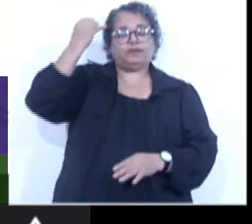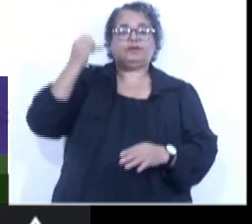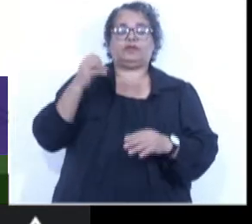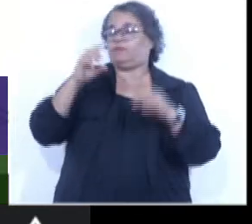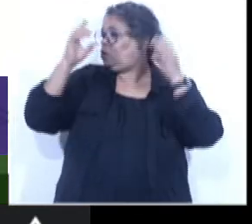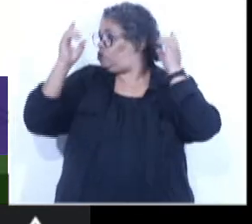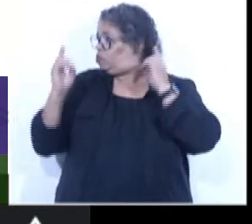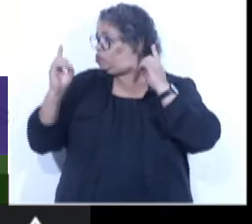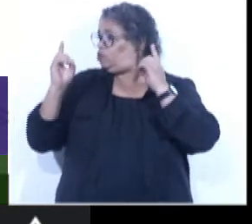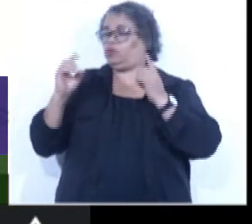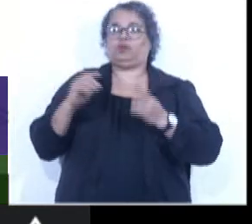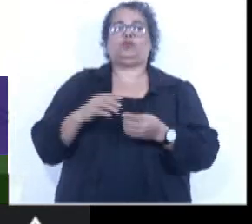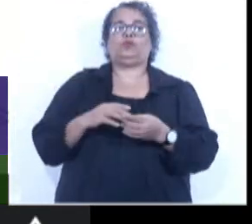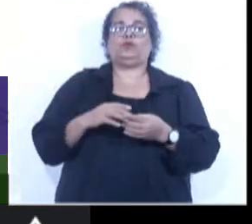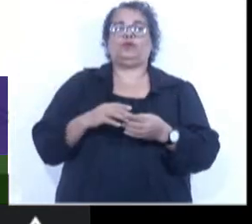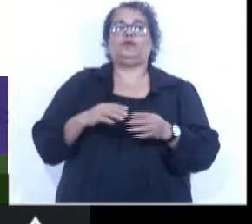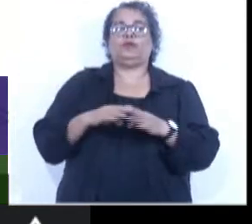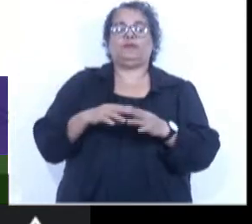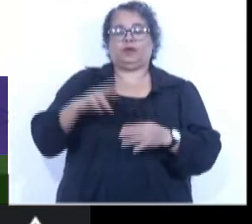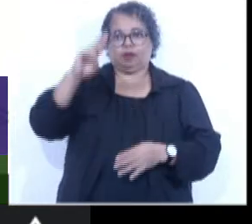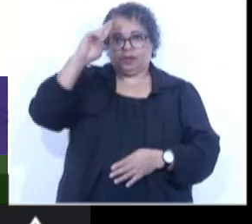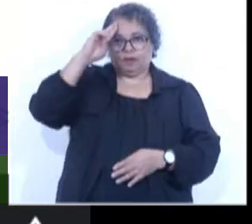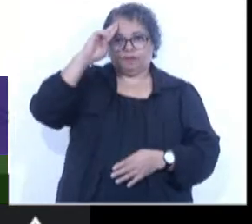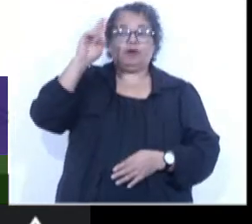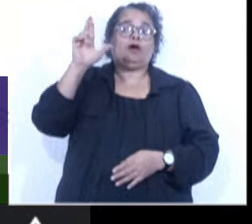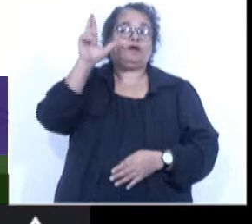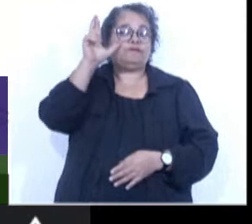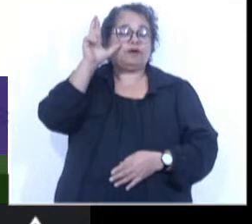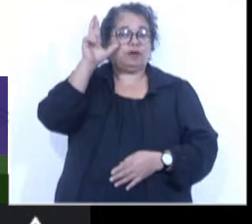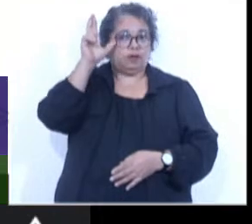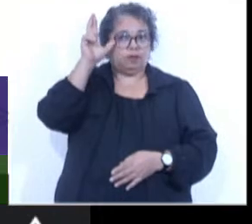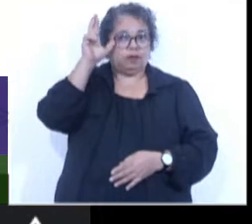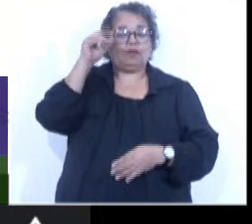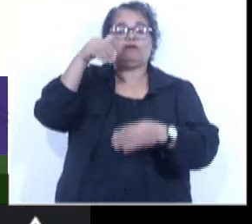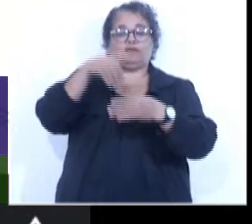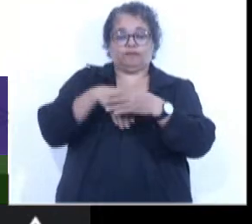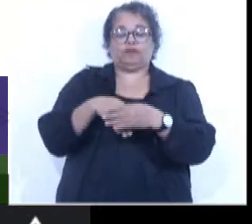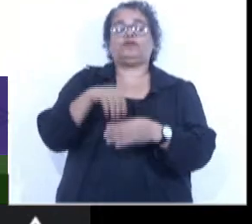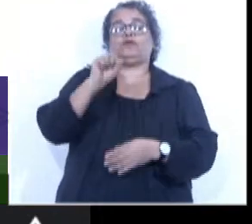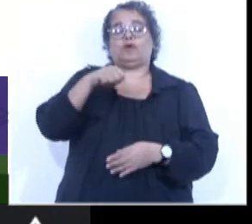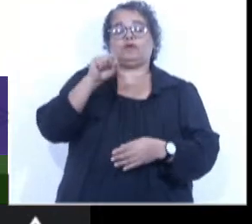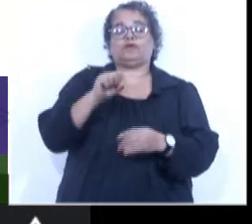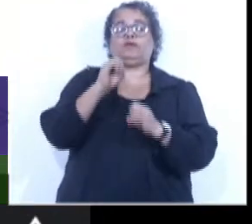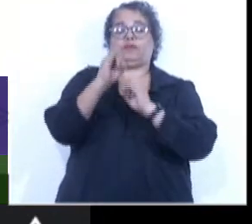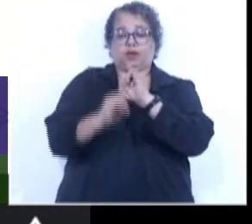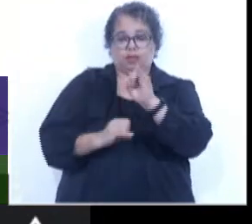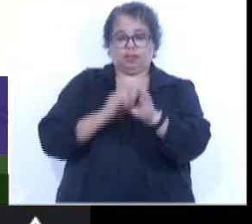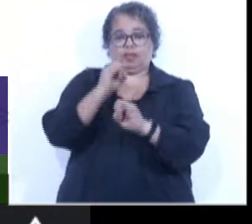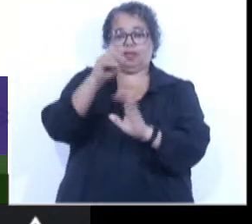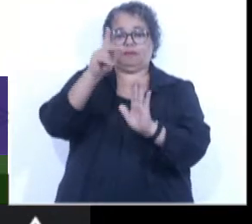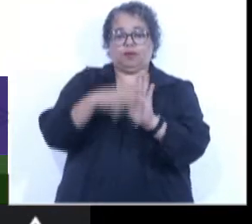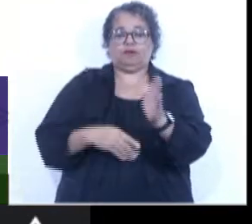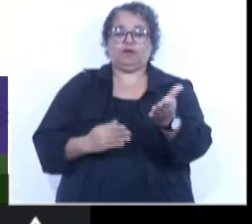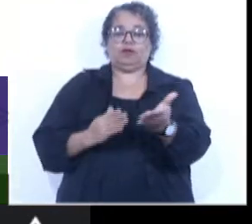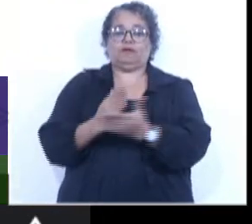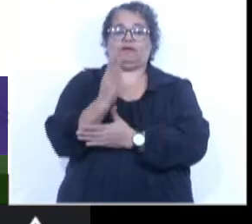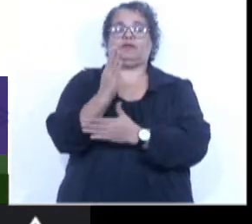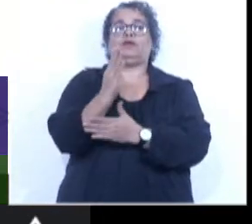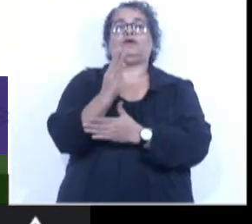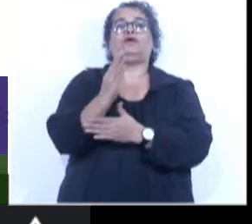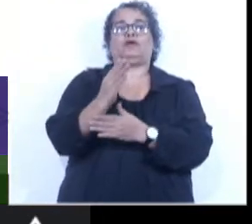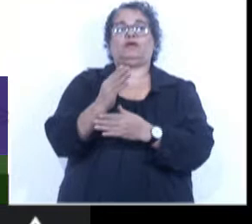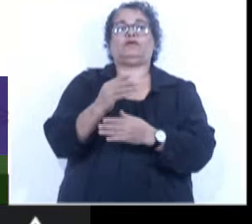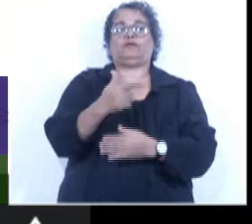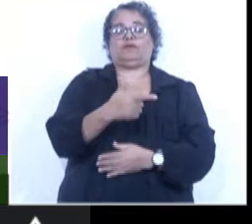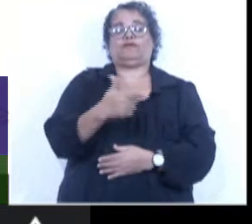Luís Eduardo Vereador Rafael Lélis voltaram sim de forma online projeto aprovado com 24 votos favoráveis e um